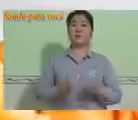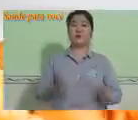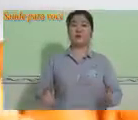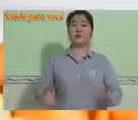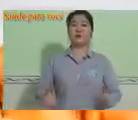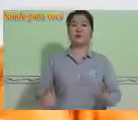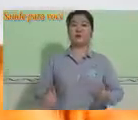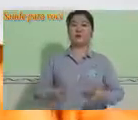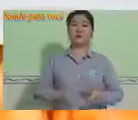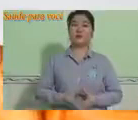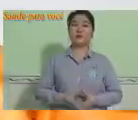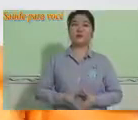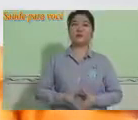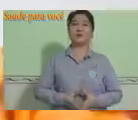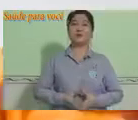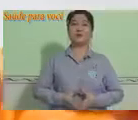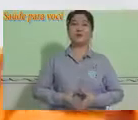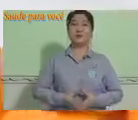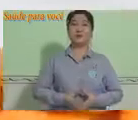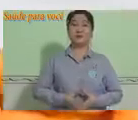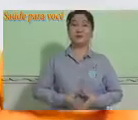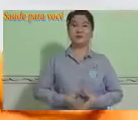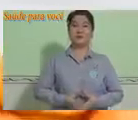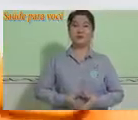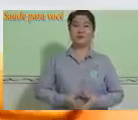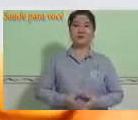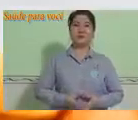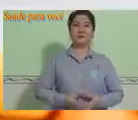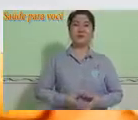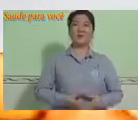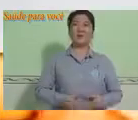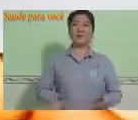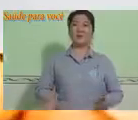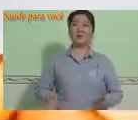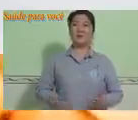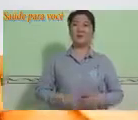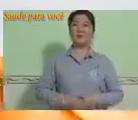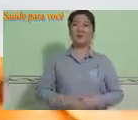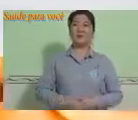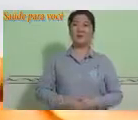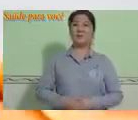10 é 14 anos de idade, mas pode aparecer em qualquer idade.